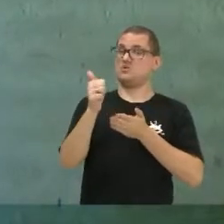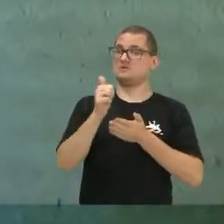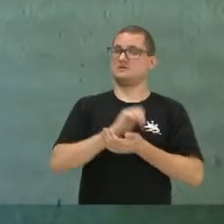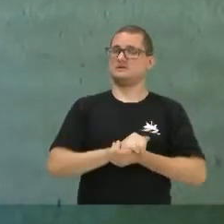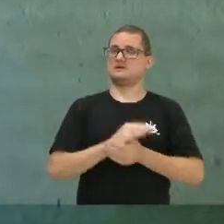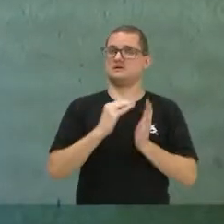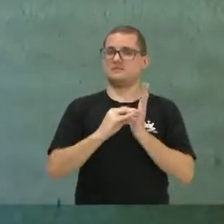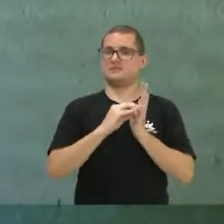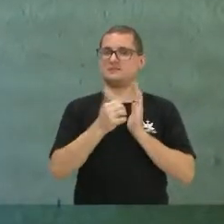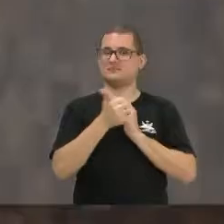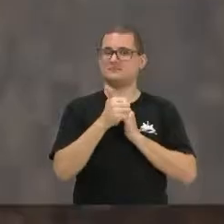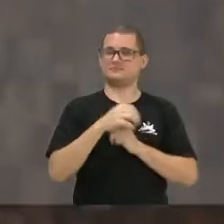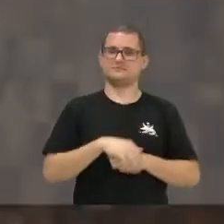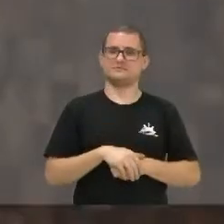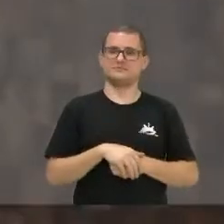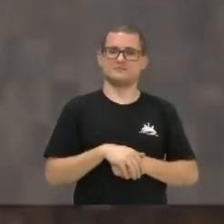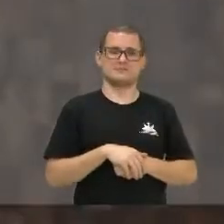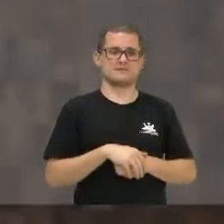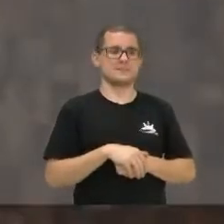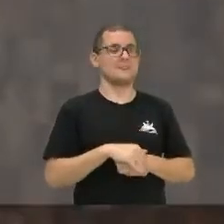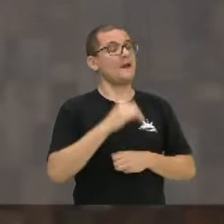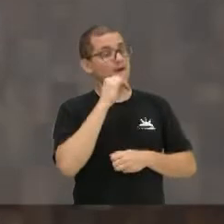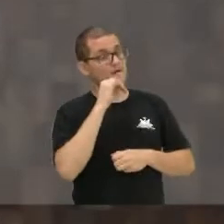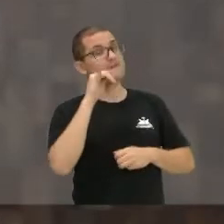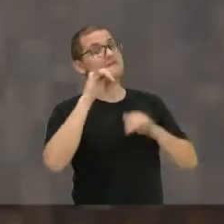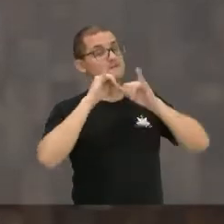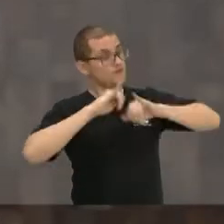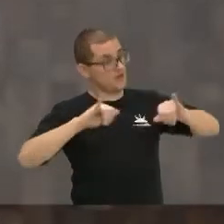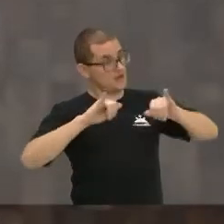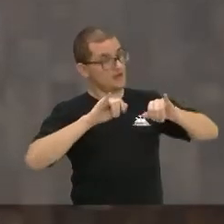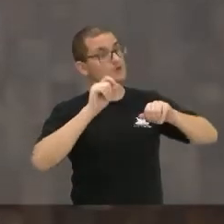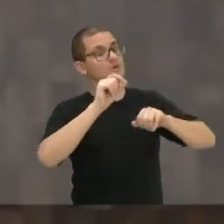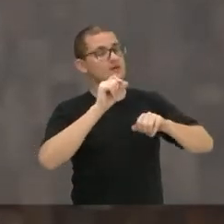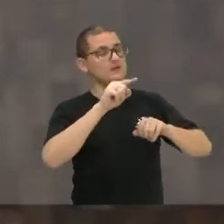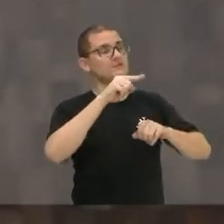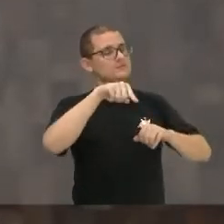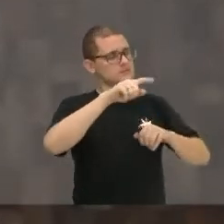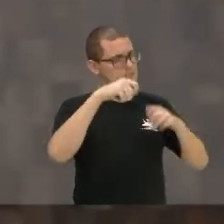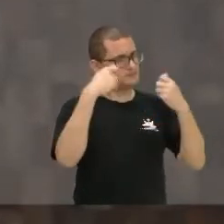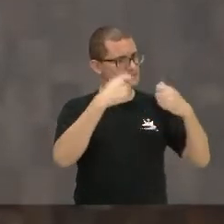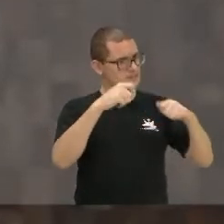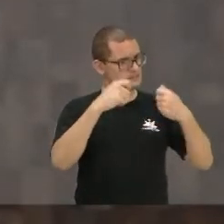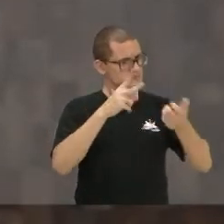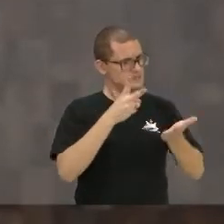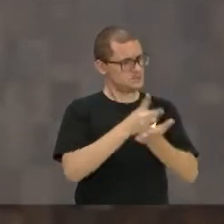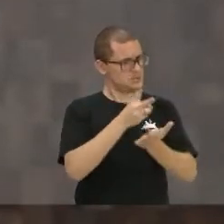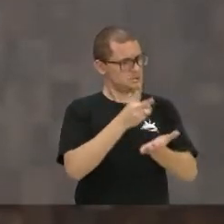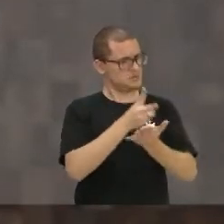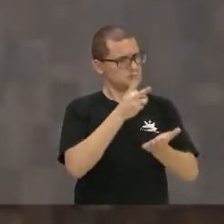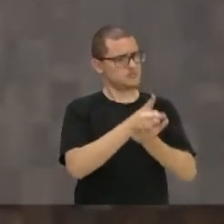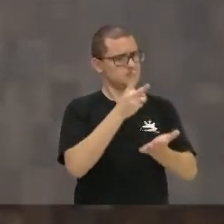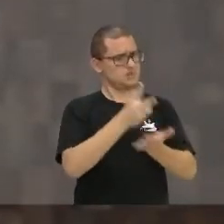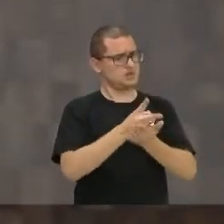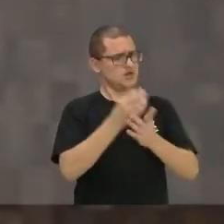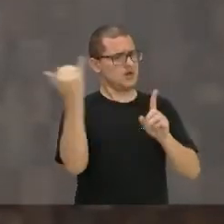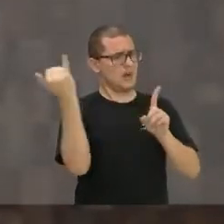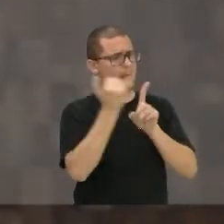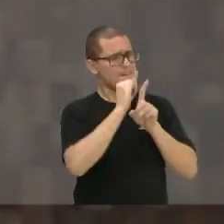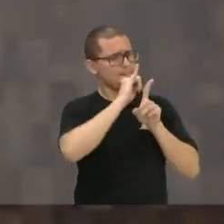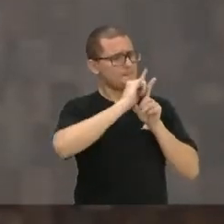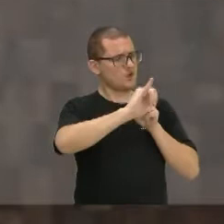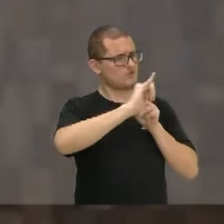um por favor william disseram então é necessário que continue continuei saindo a prof